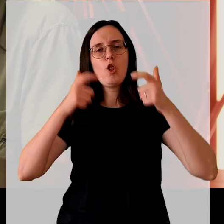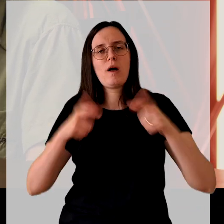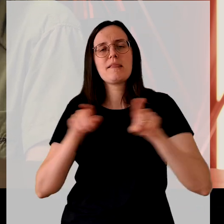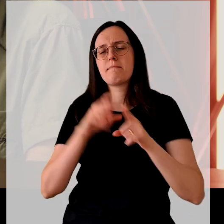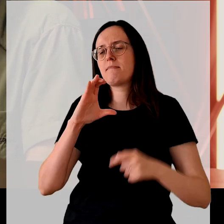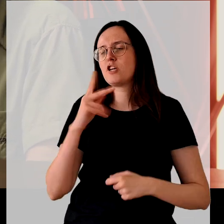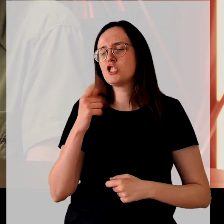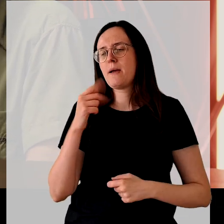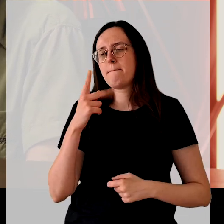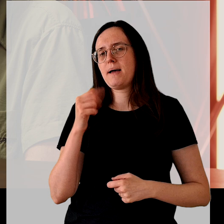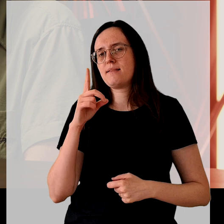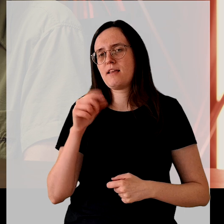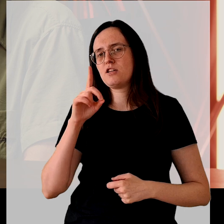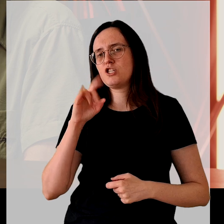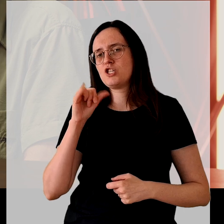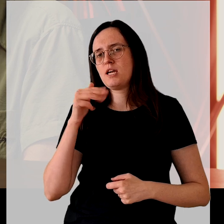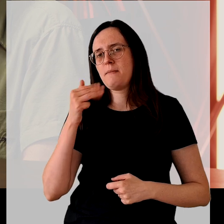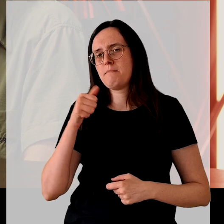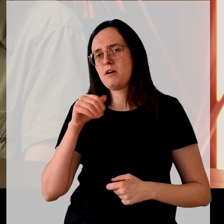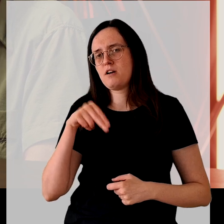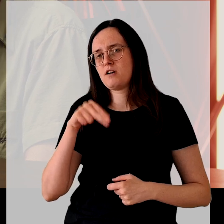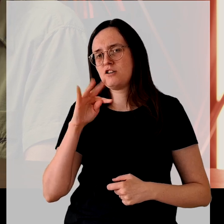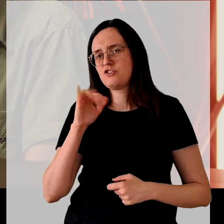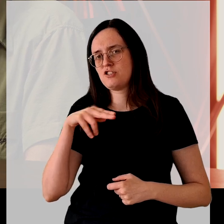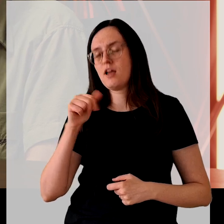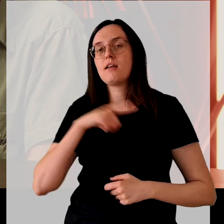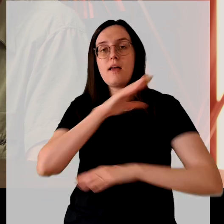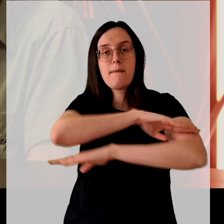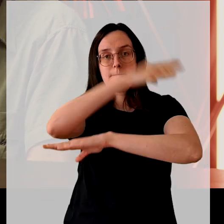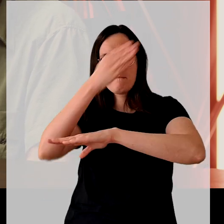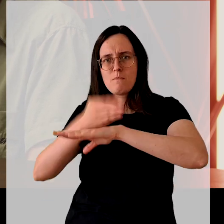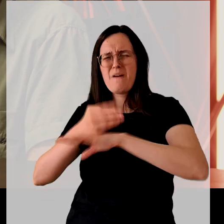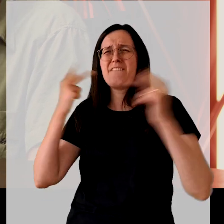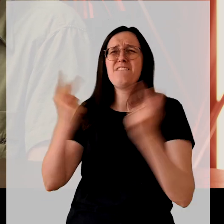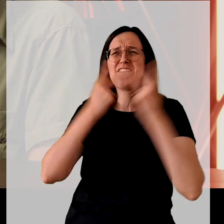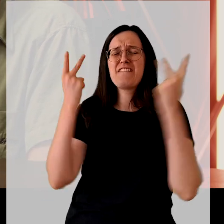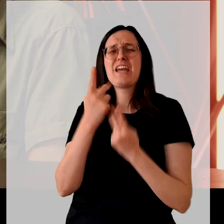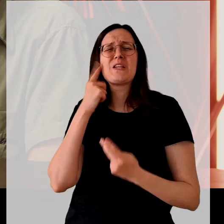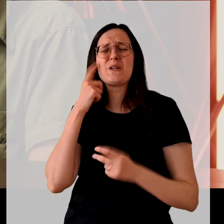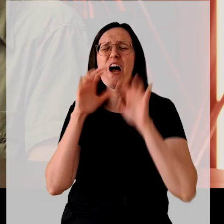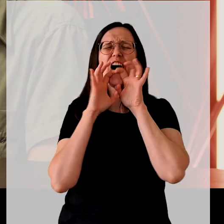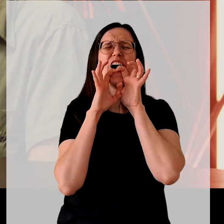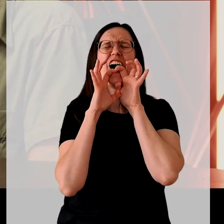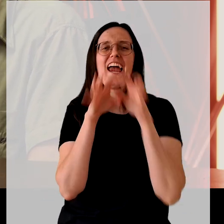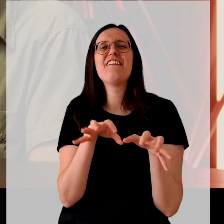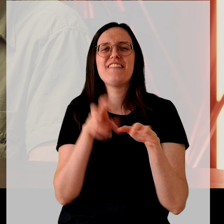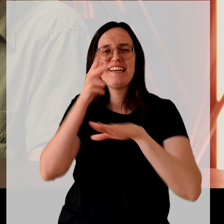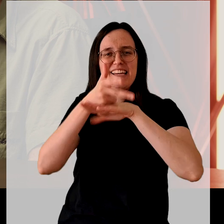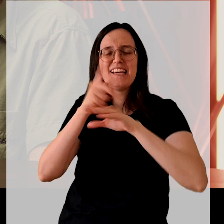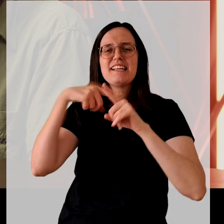Chapada Diamantina foi um lugar que eu fui gravar também. Legal. Gravei em cima de um morro, vento pra caramba. Falei, esse som ficou